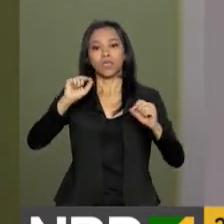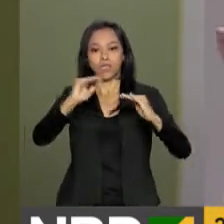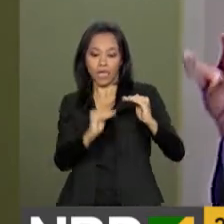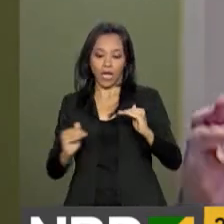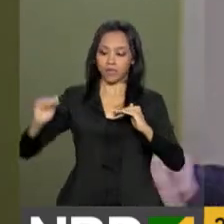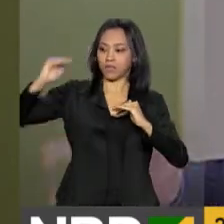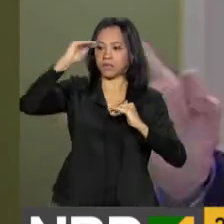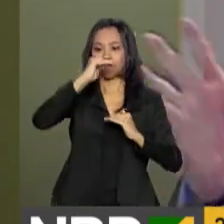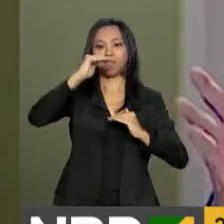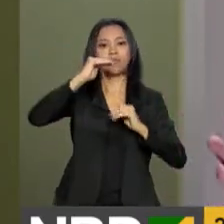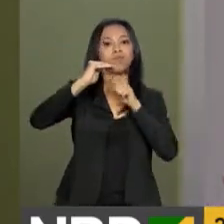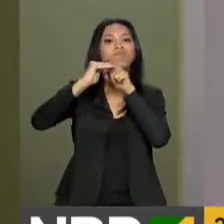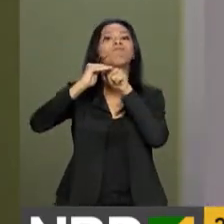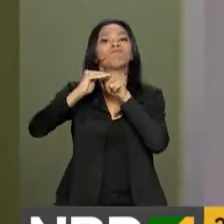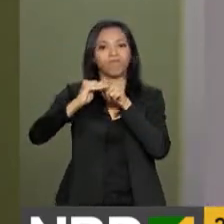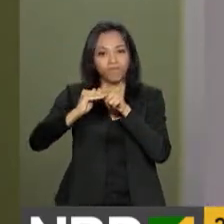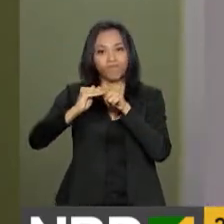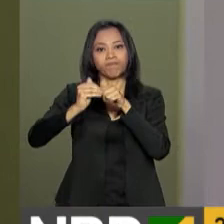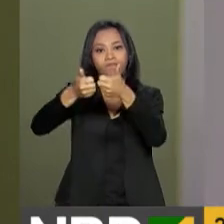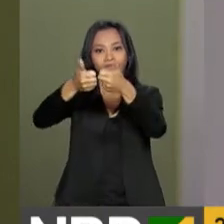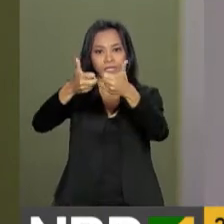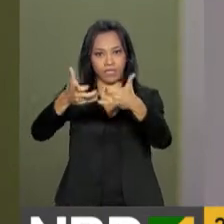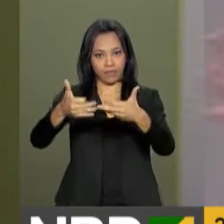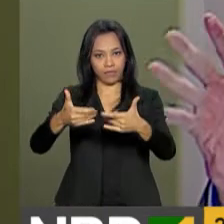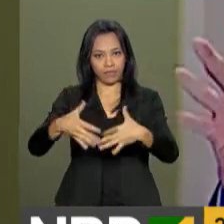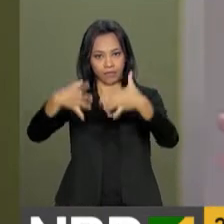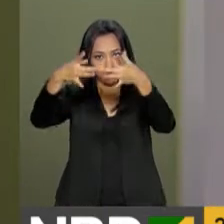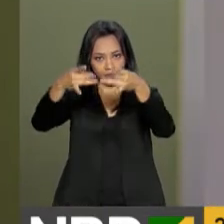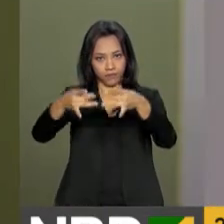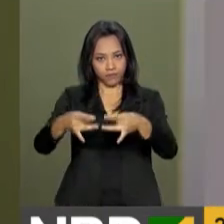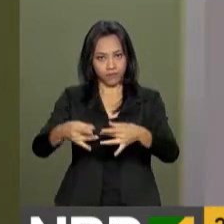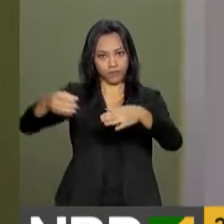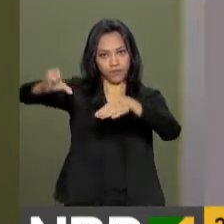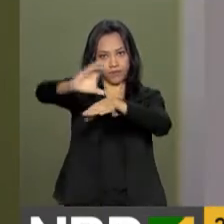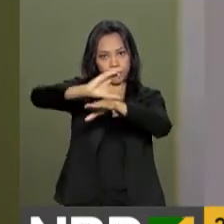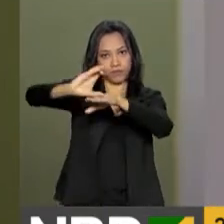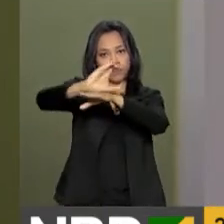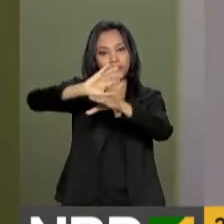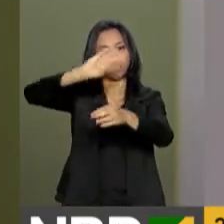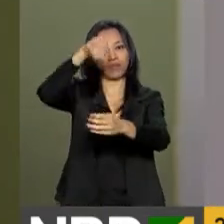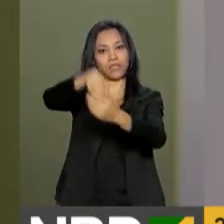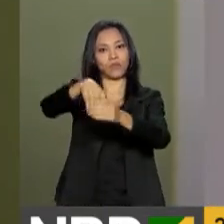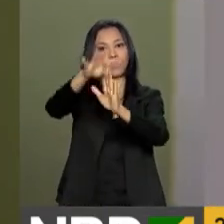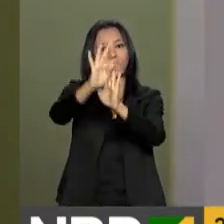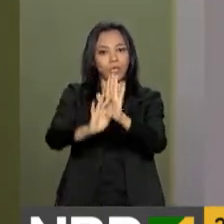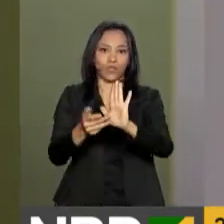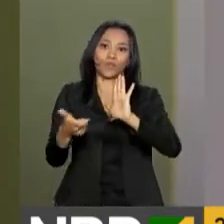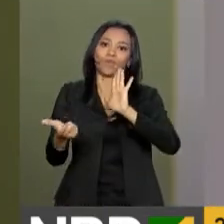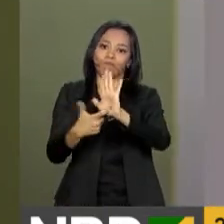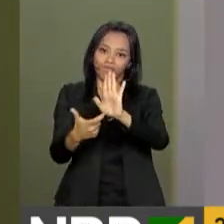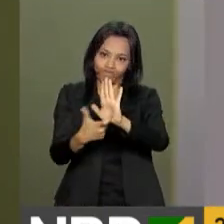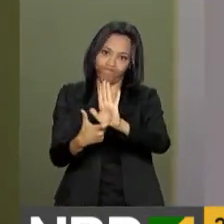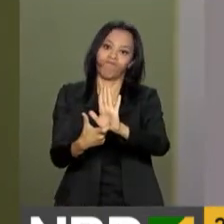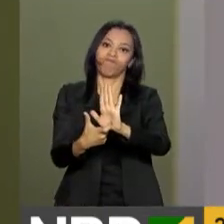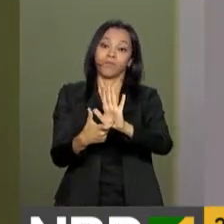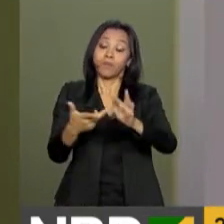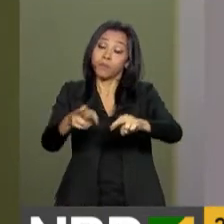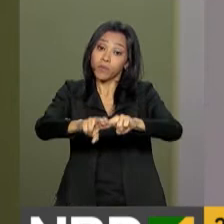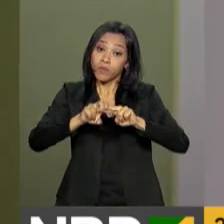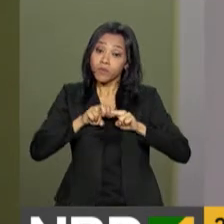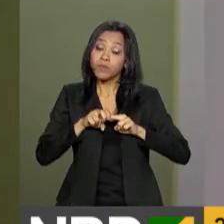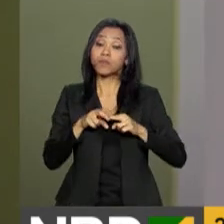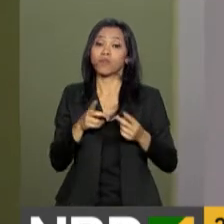da soberania popular relatada ou fixada no texto é constitucional portanto é